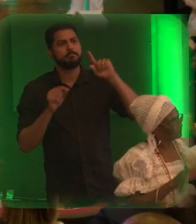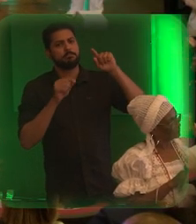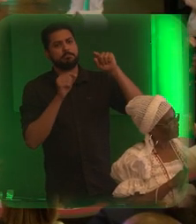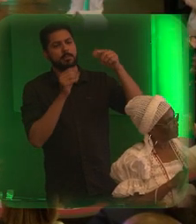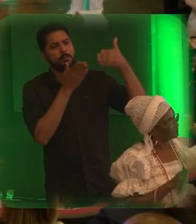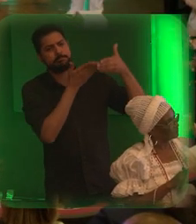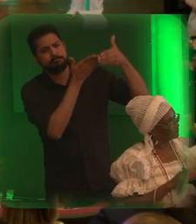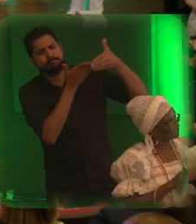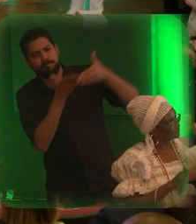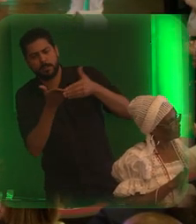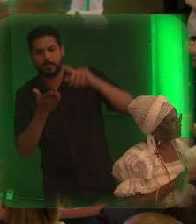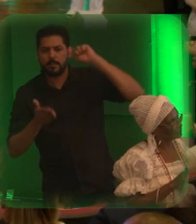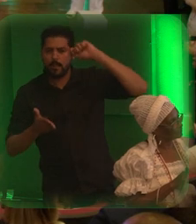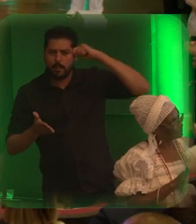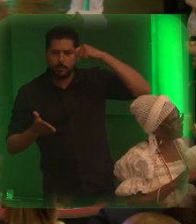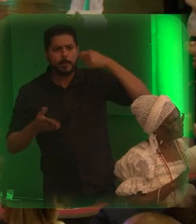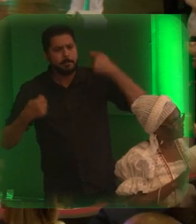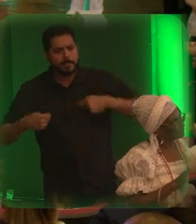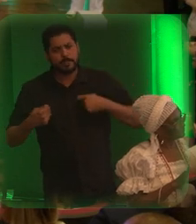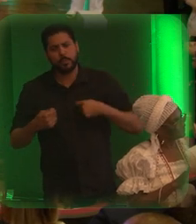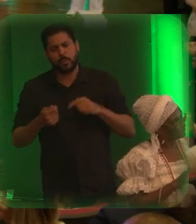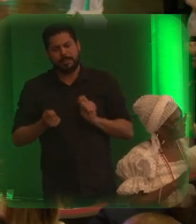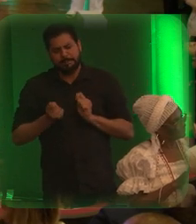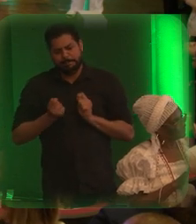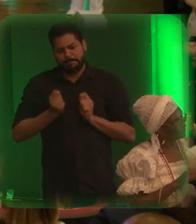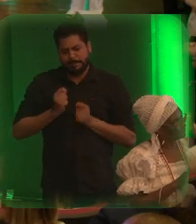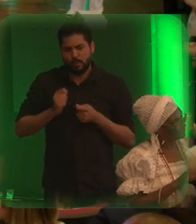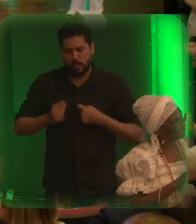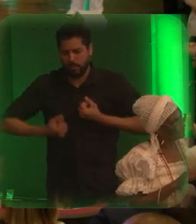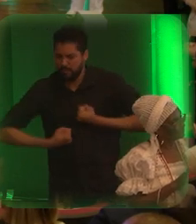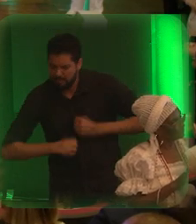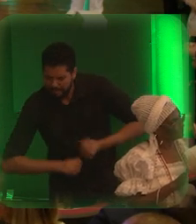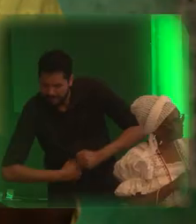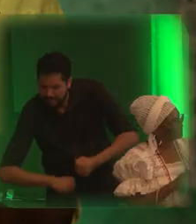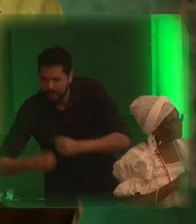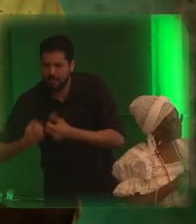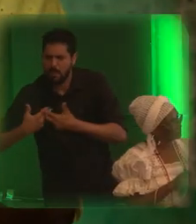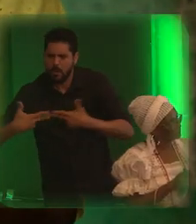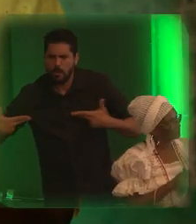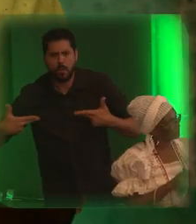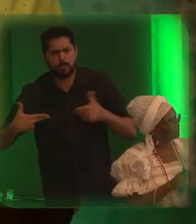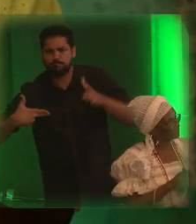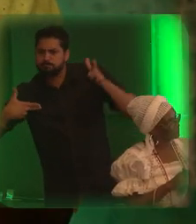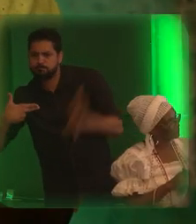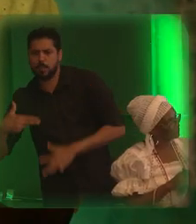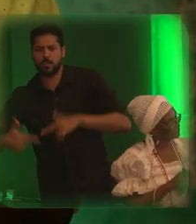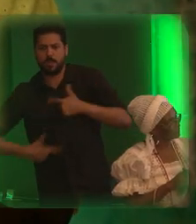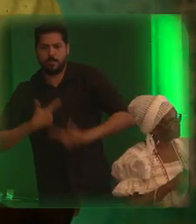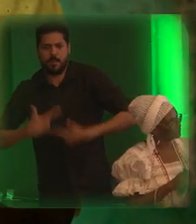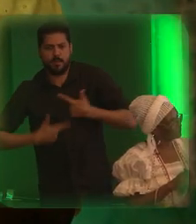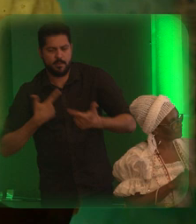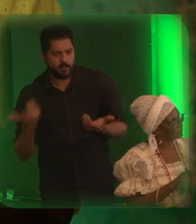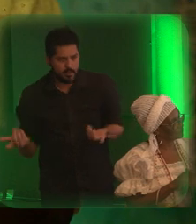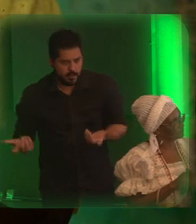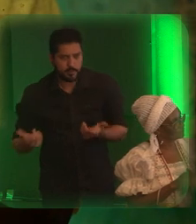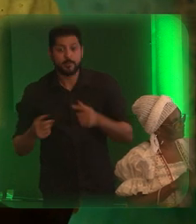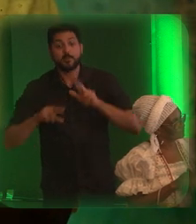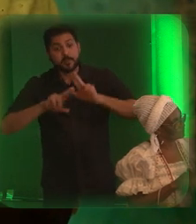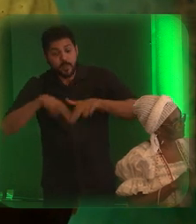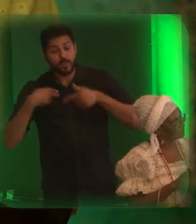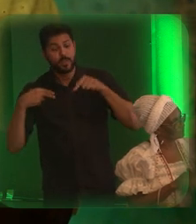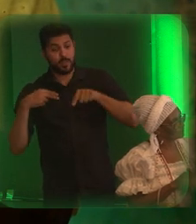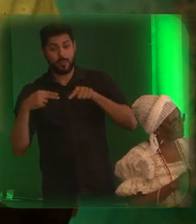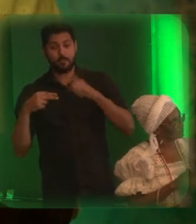sendo varredor. Os negros até foram de greve para poder sobreviver. Isso daí foi que todos passaram. Essa questão